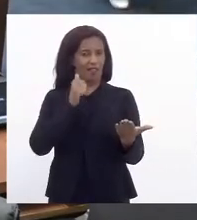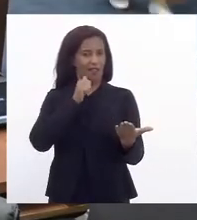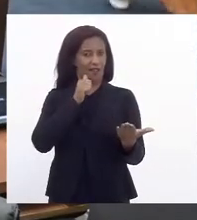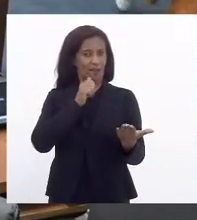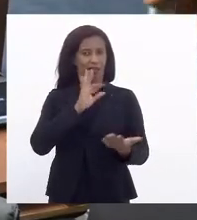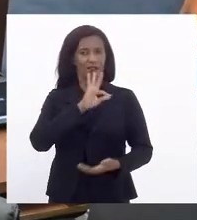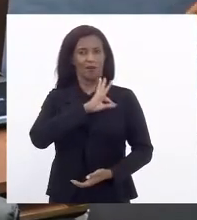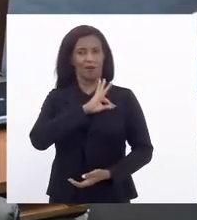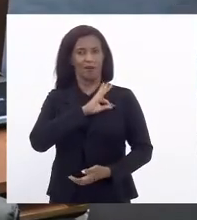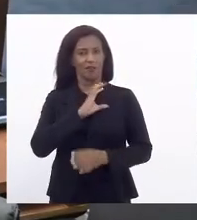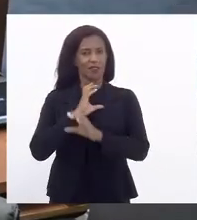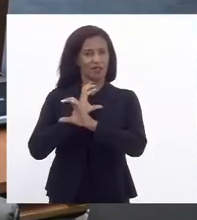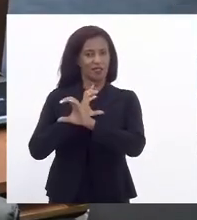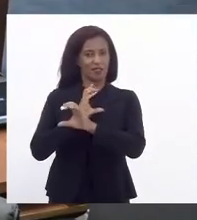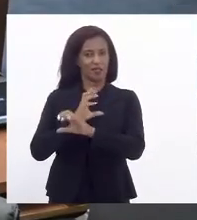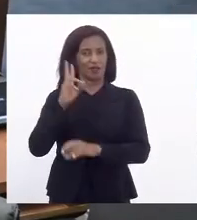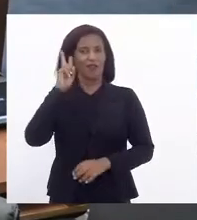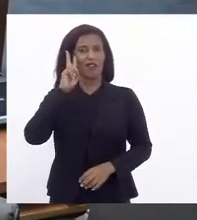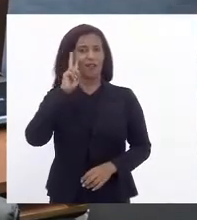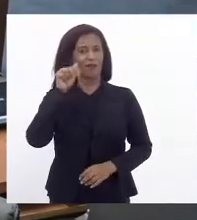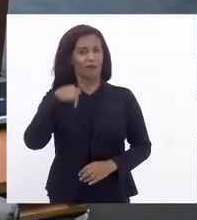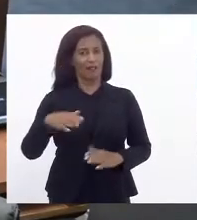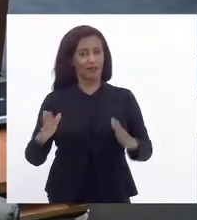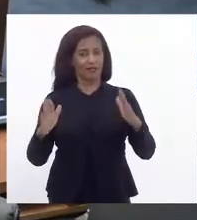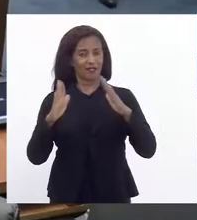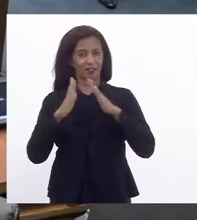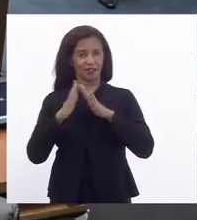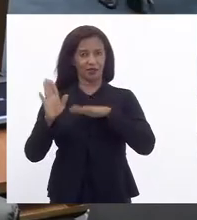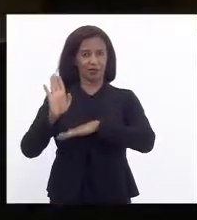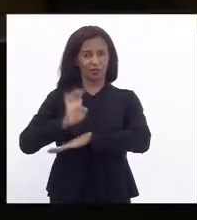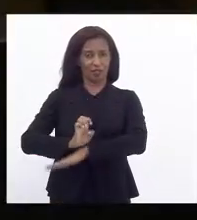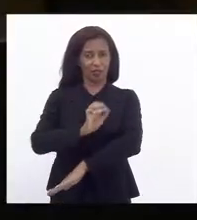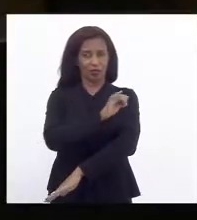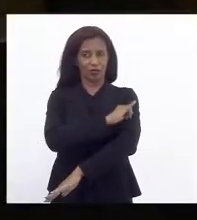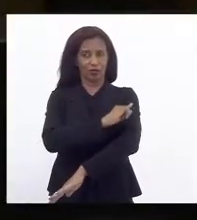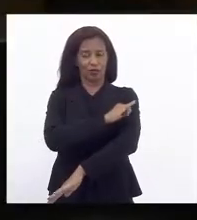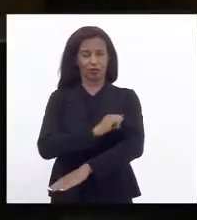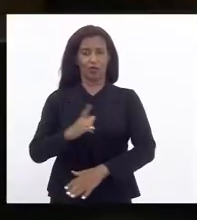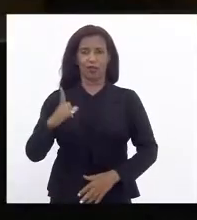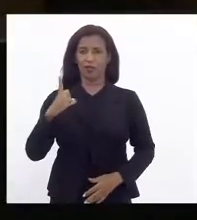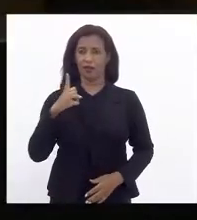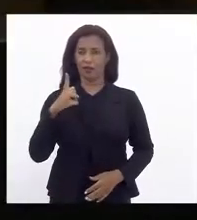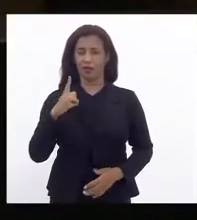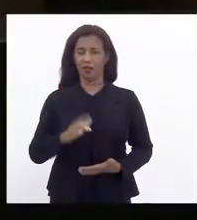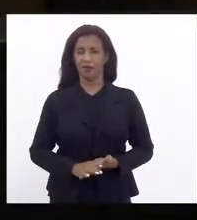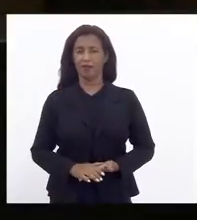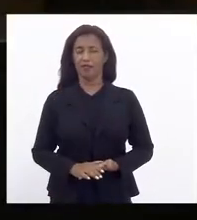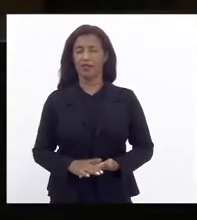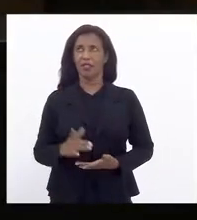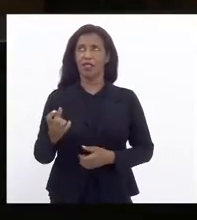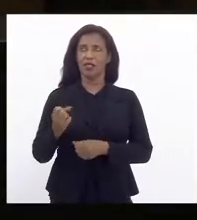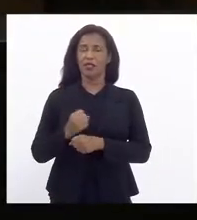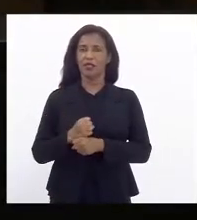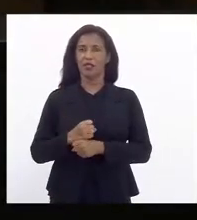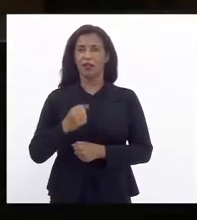Polícia Civil, lembrando essa casa que o Estado do Rio de Janeiro tem, desde o ano